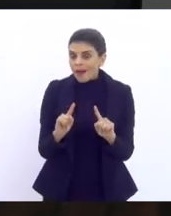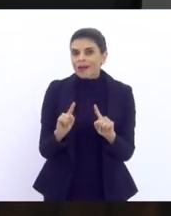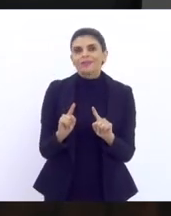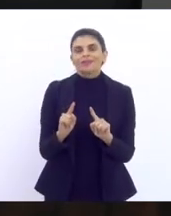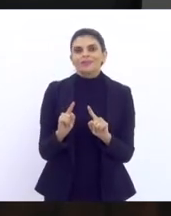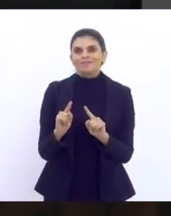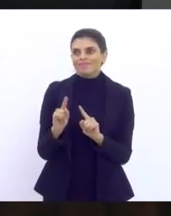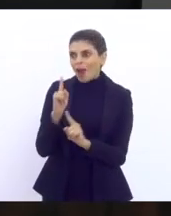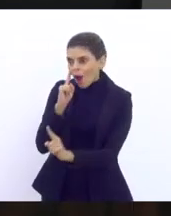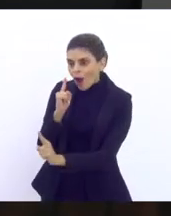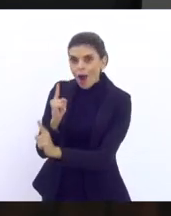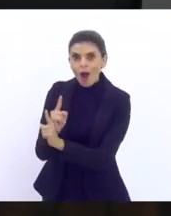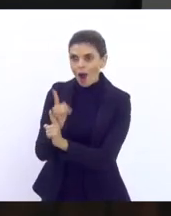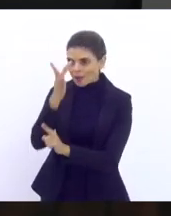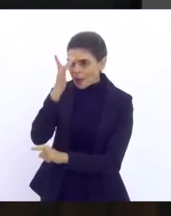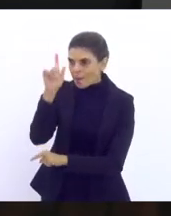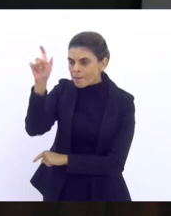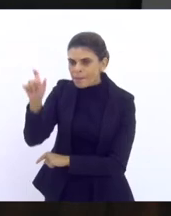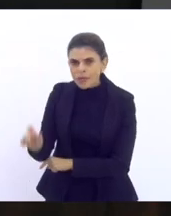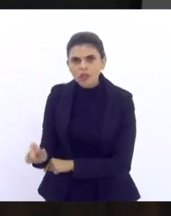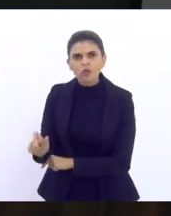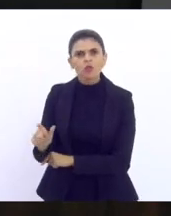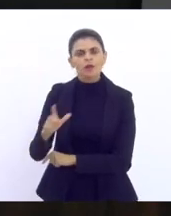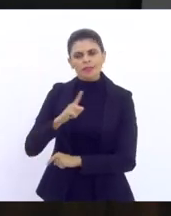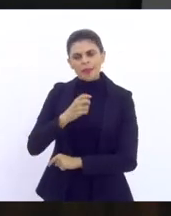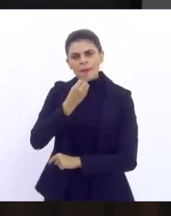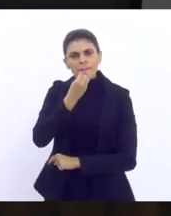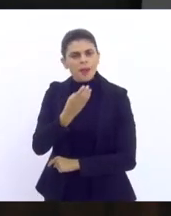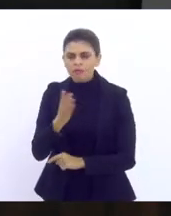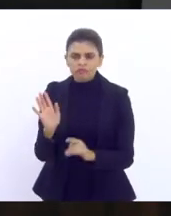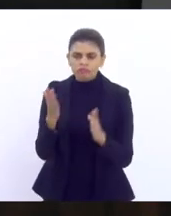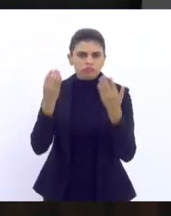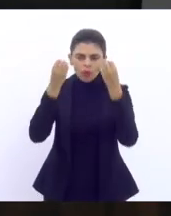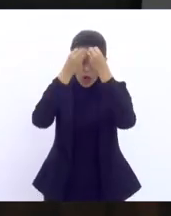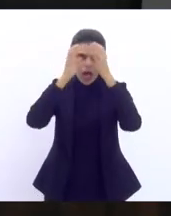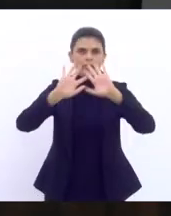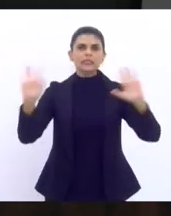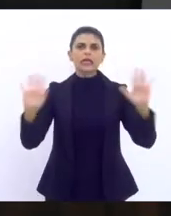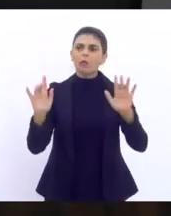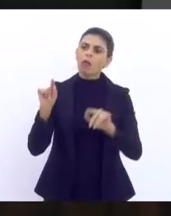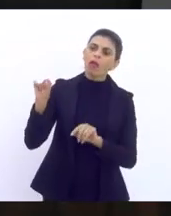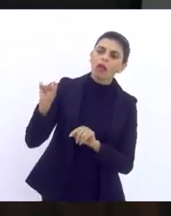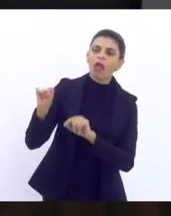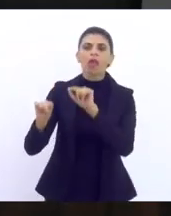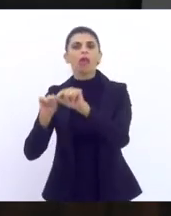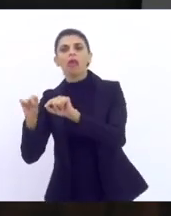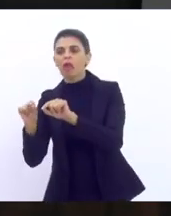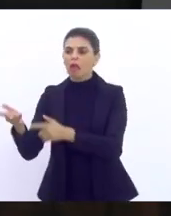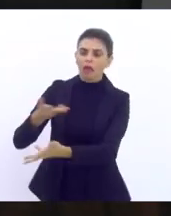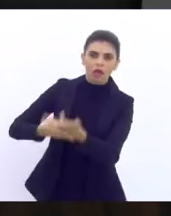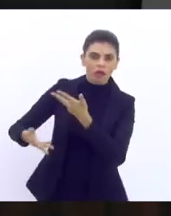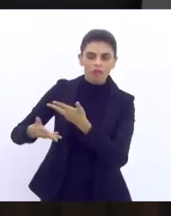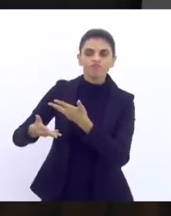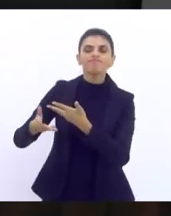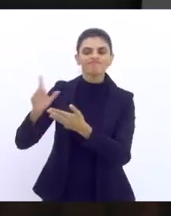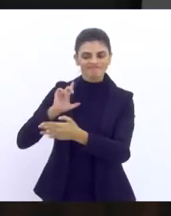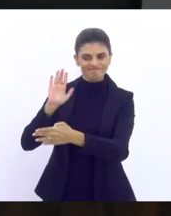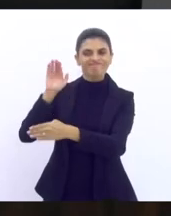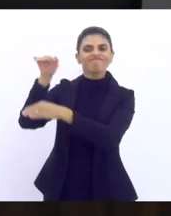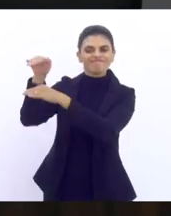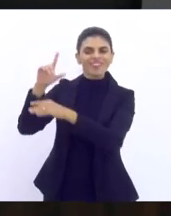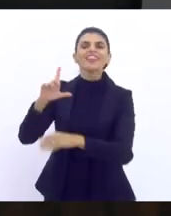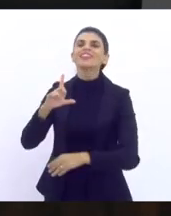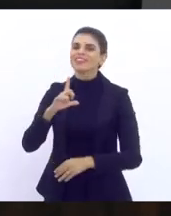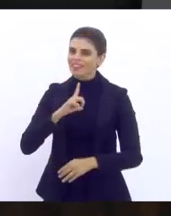bem que procura fazer o bem sem saber a quem, ali exige um amor verdadeiro, ali exige